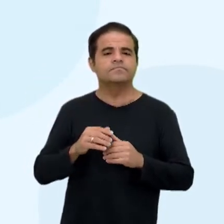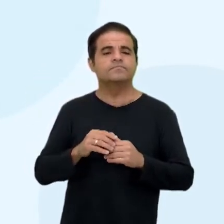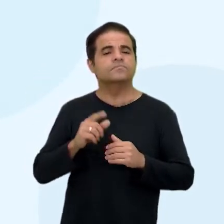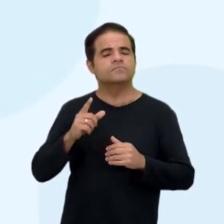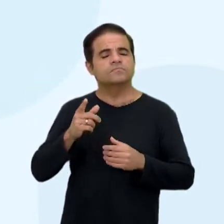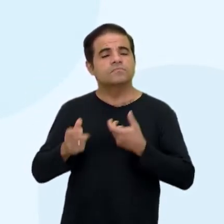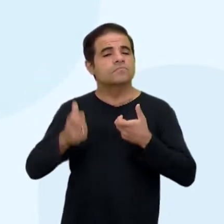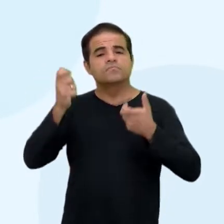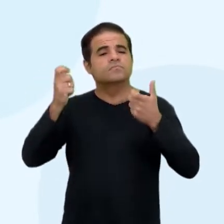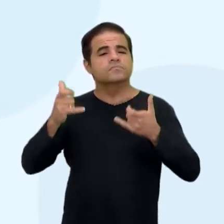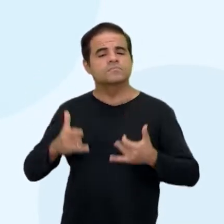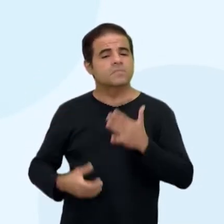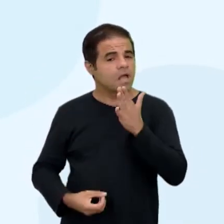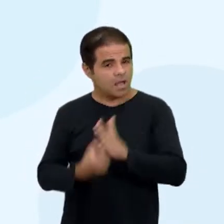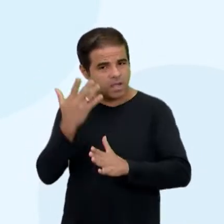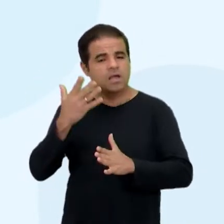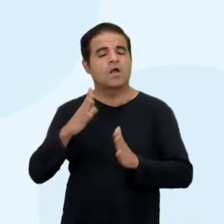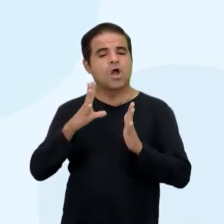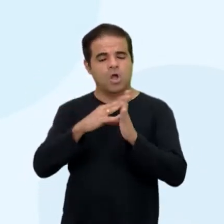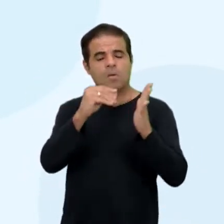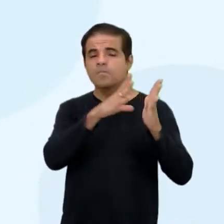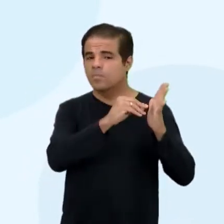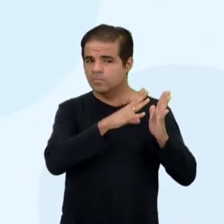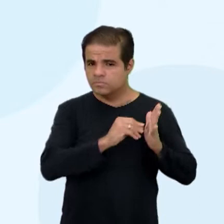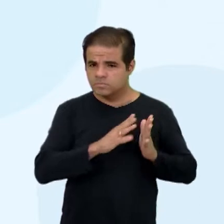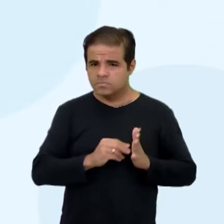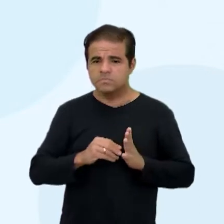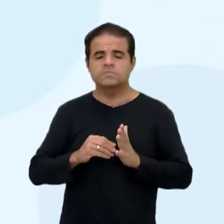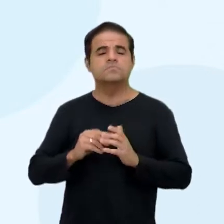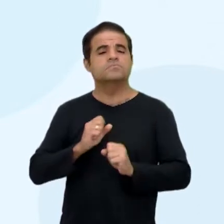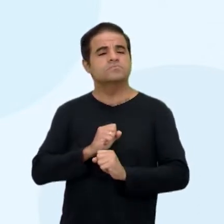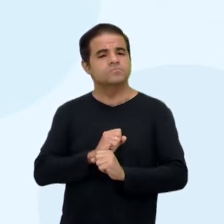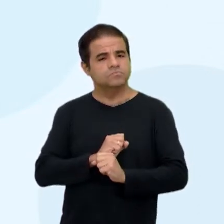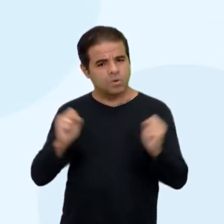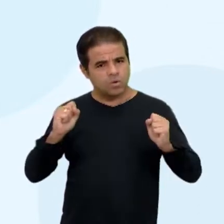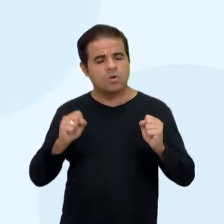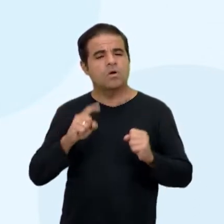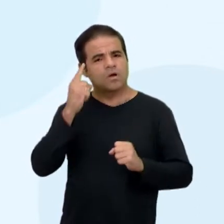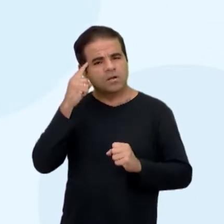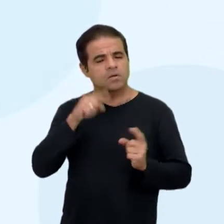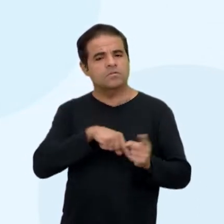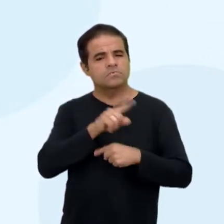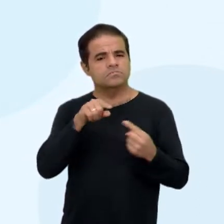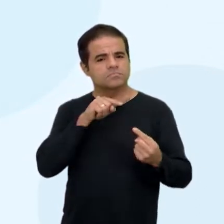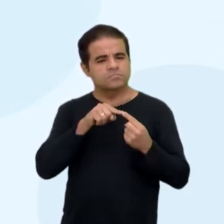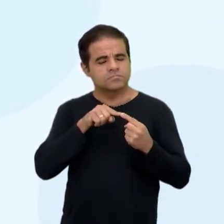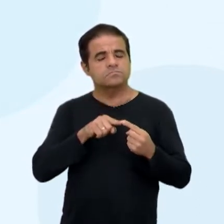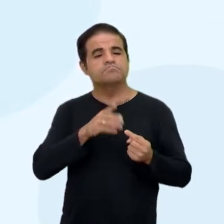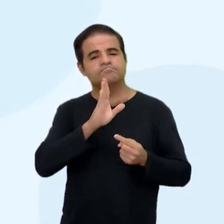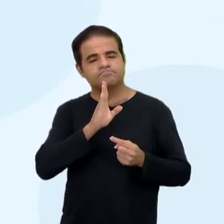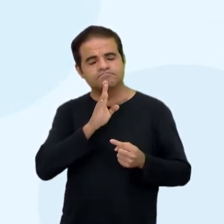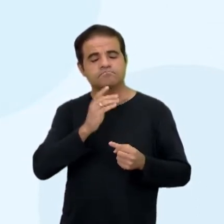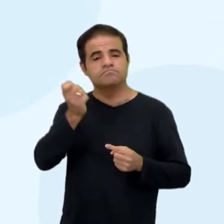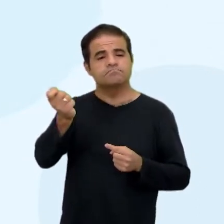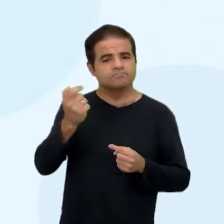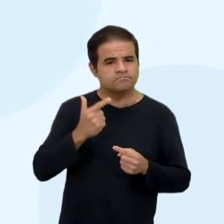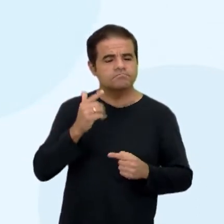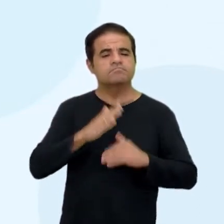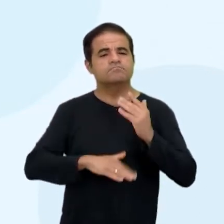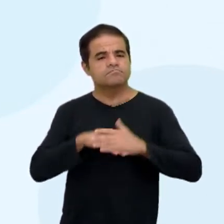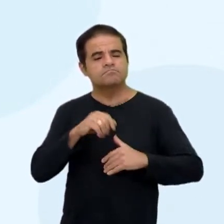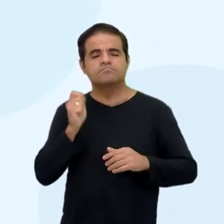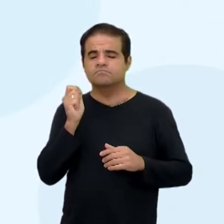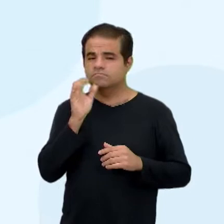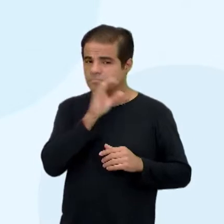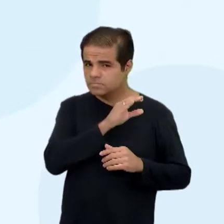Nós vamos criar um modelo de bomba de calor, né? Com a intenção de usar o calor do solo para aquecer um pouco de